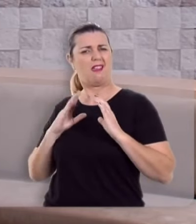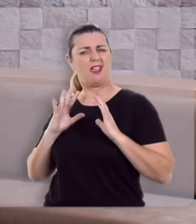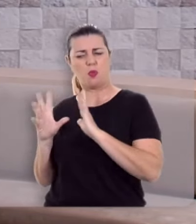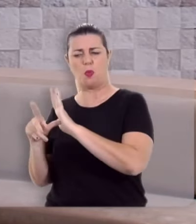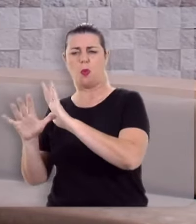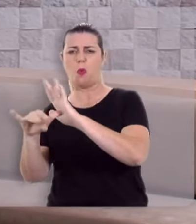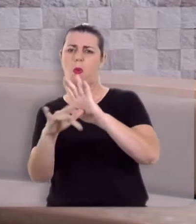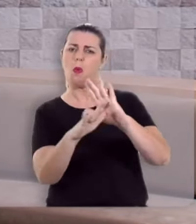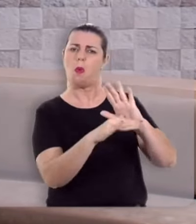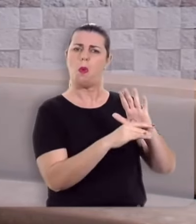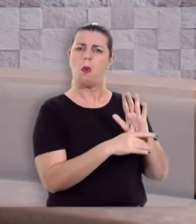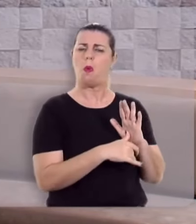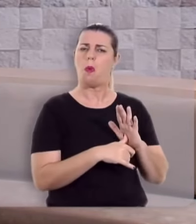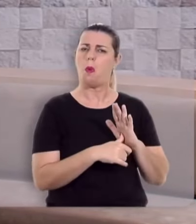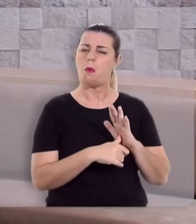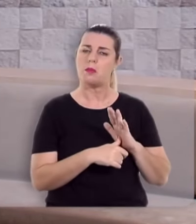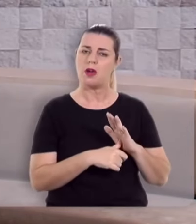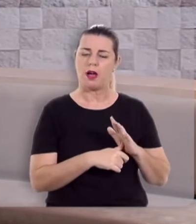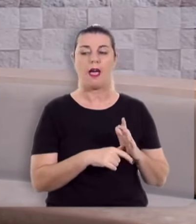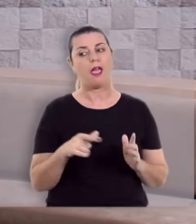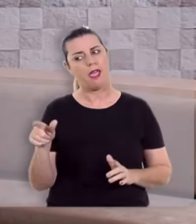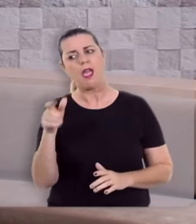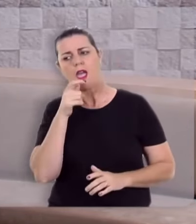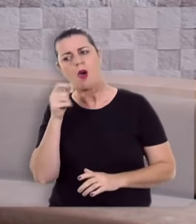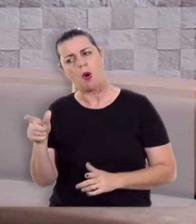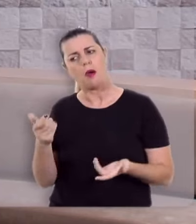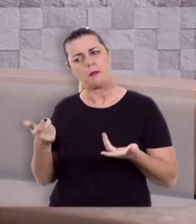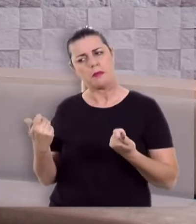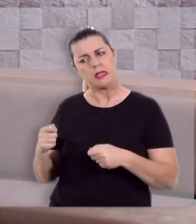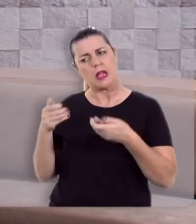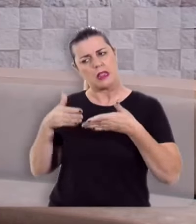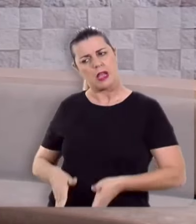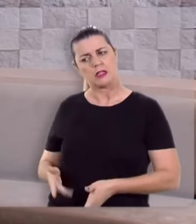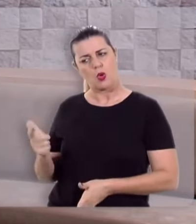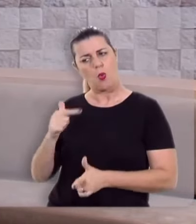surrupiando o povo, é, esse cara precisa nascer de novo.